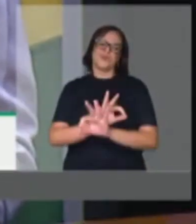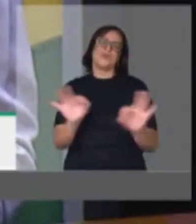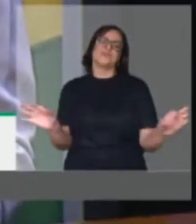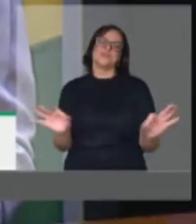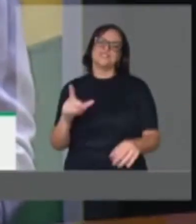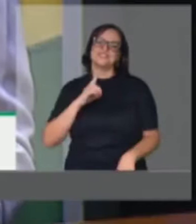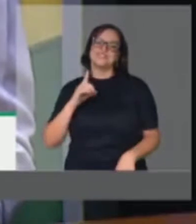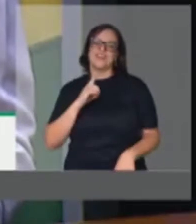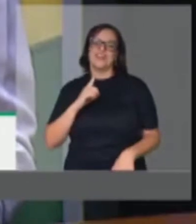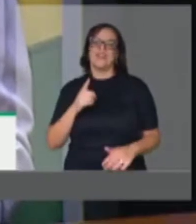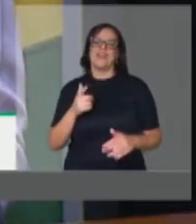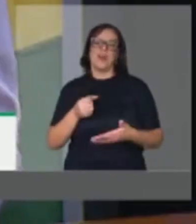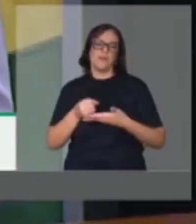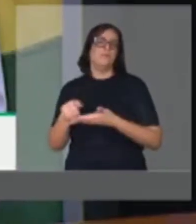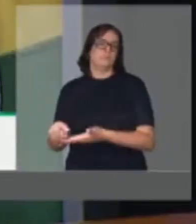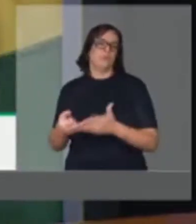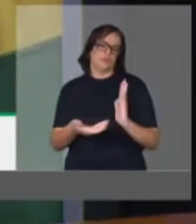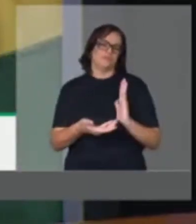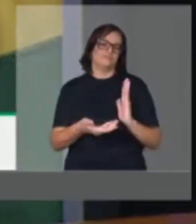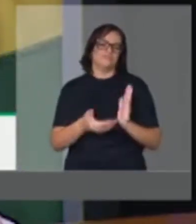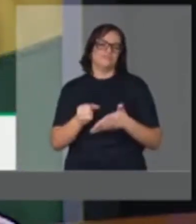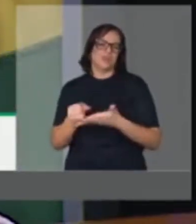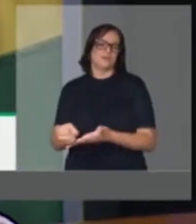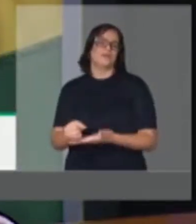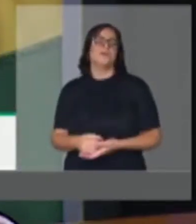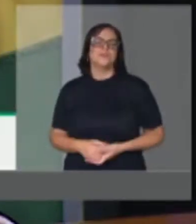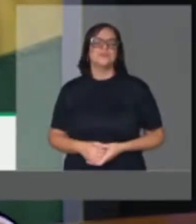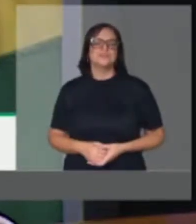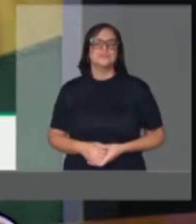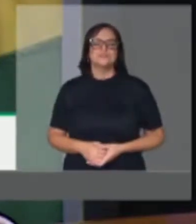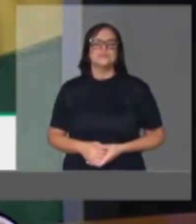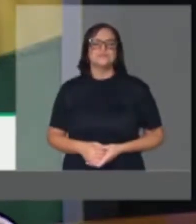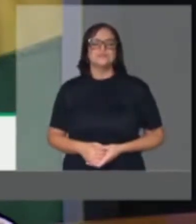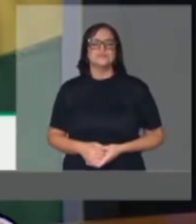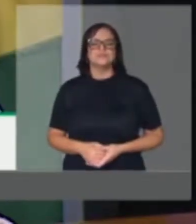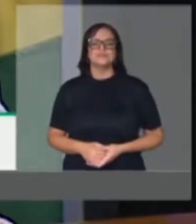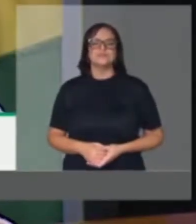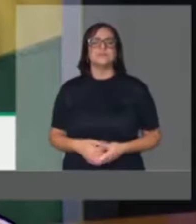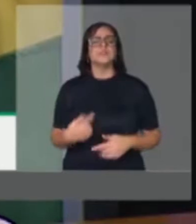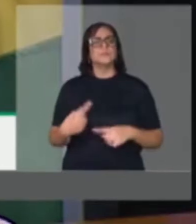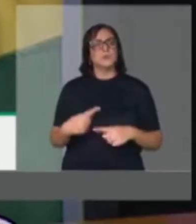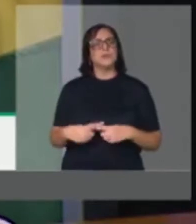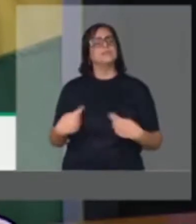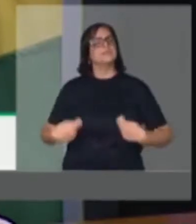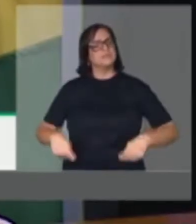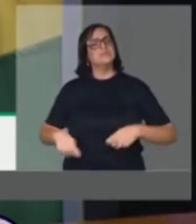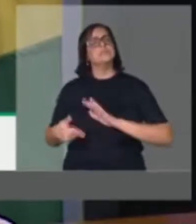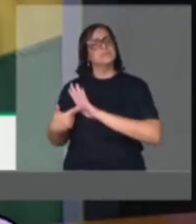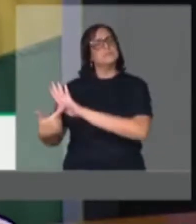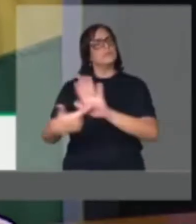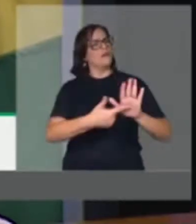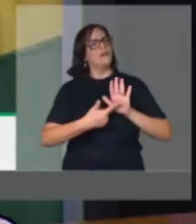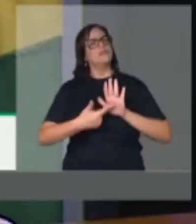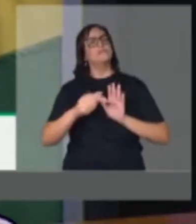da nossa casa buscando a inserção buscando mostrar para a sociedade que é possível